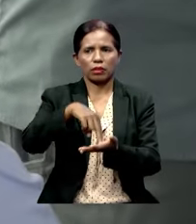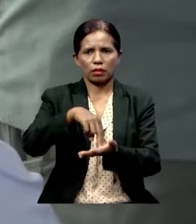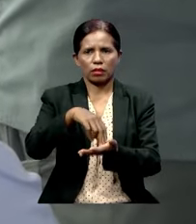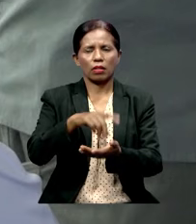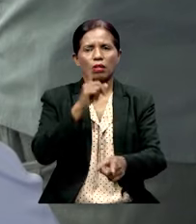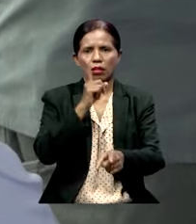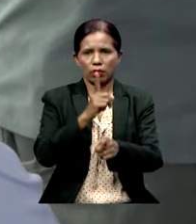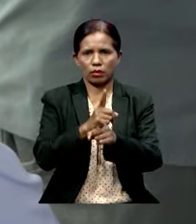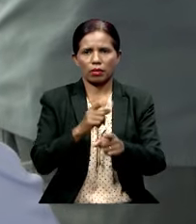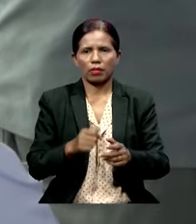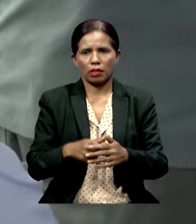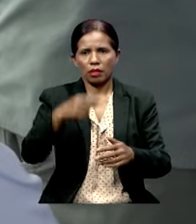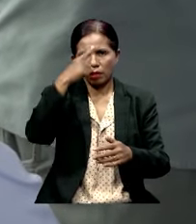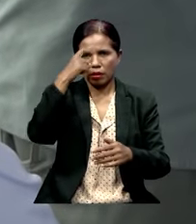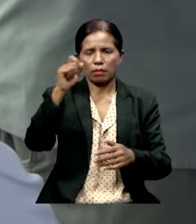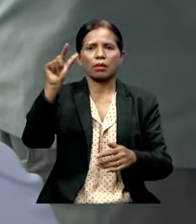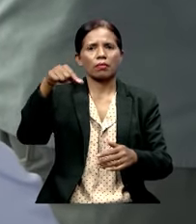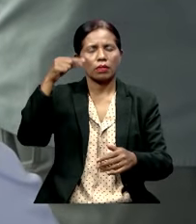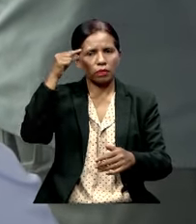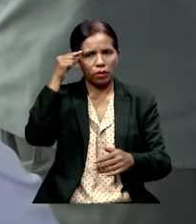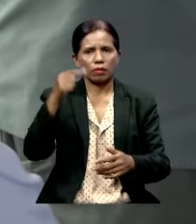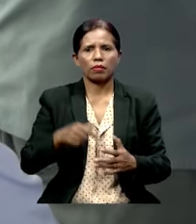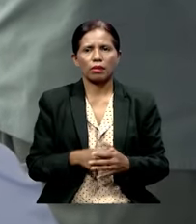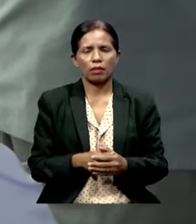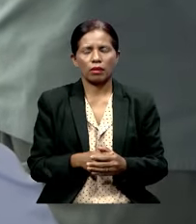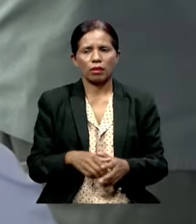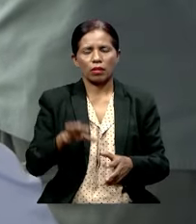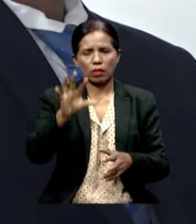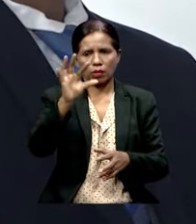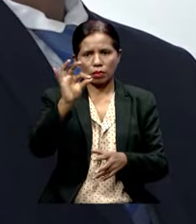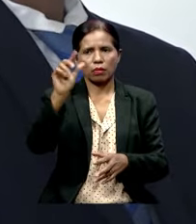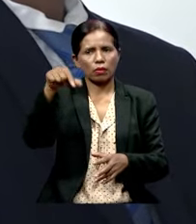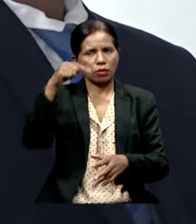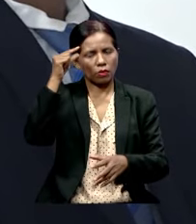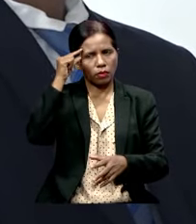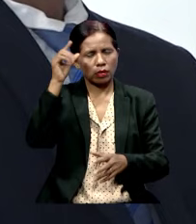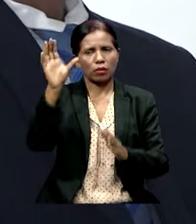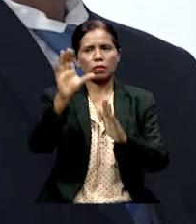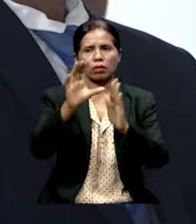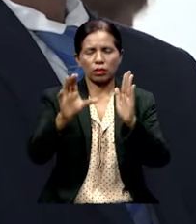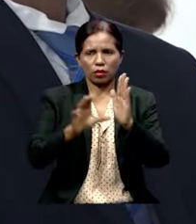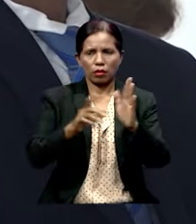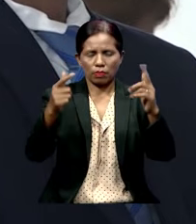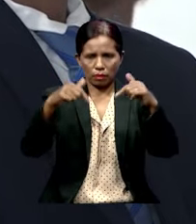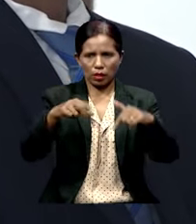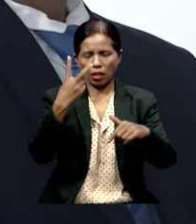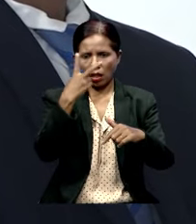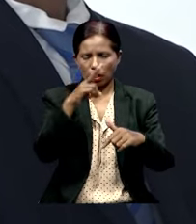não. Também lembro o governo, novo governo constitucional, mais agora,